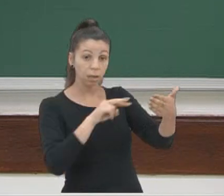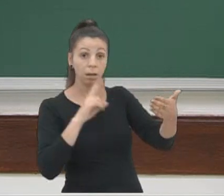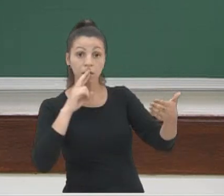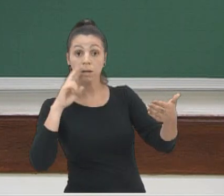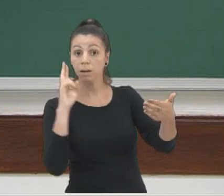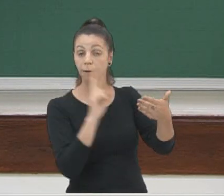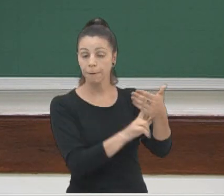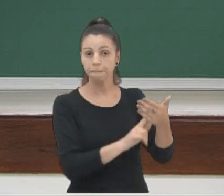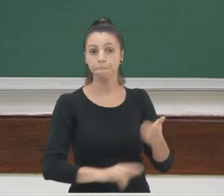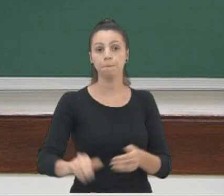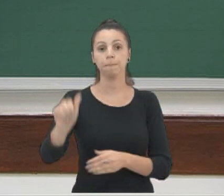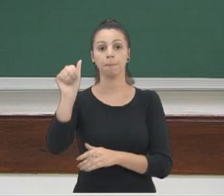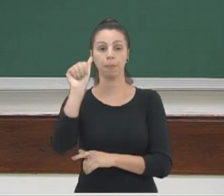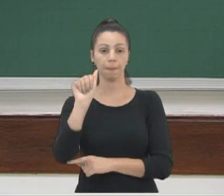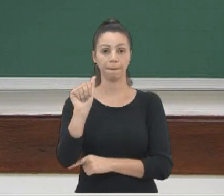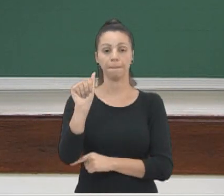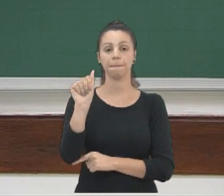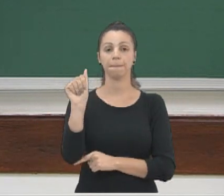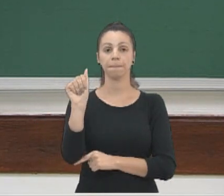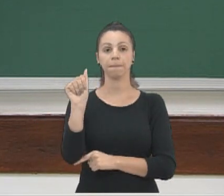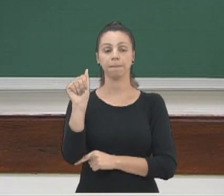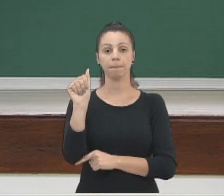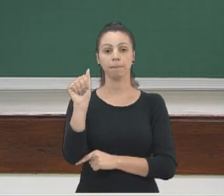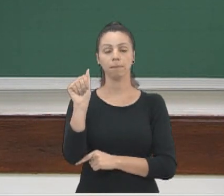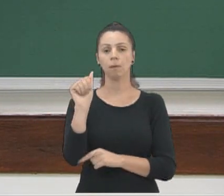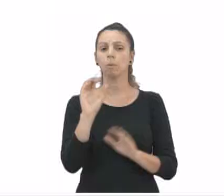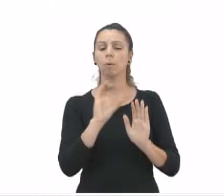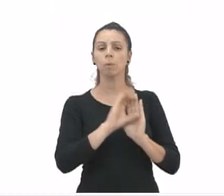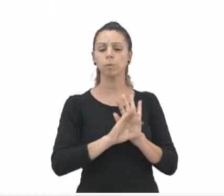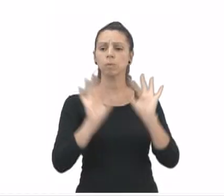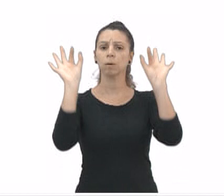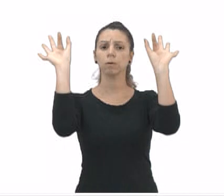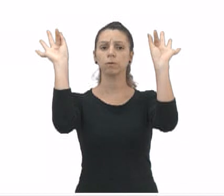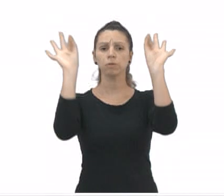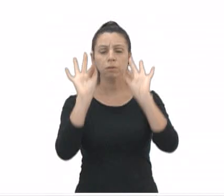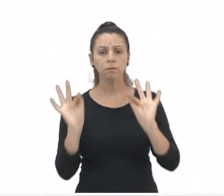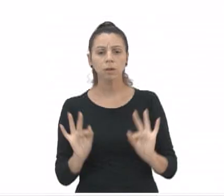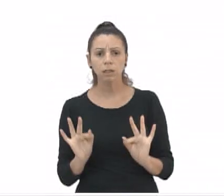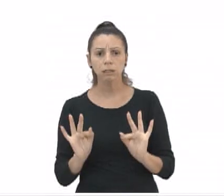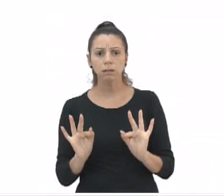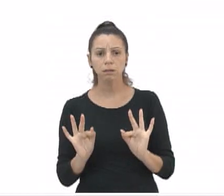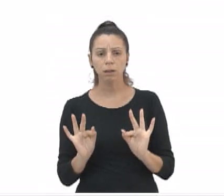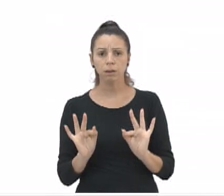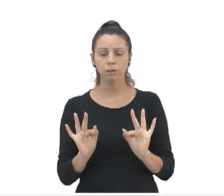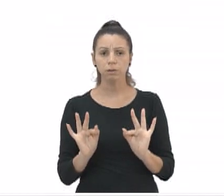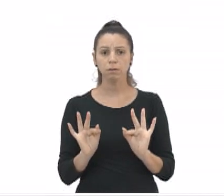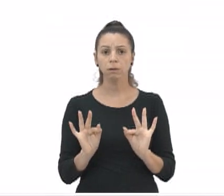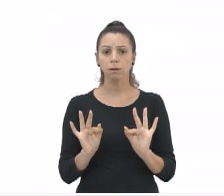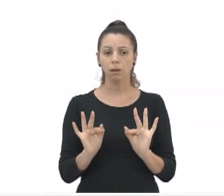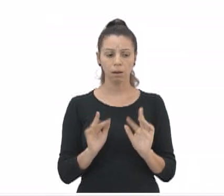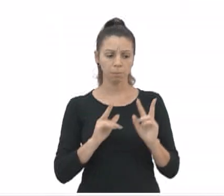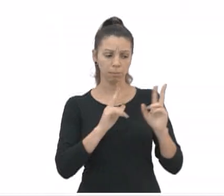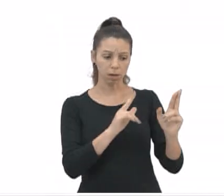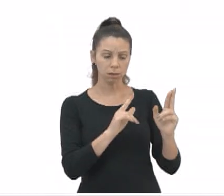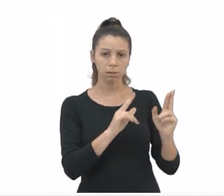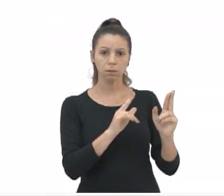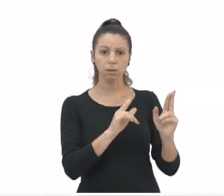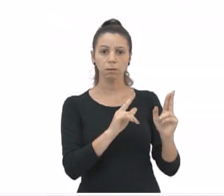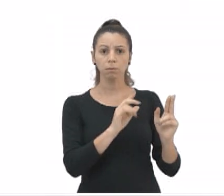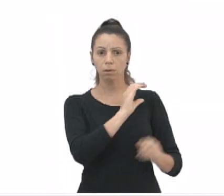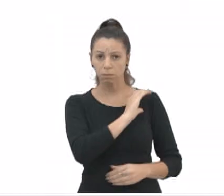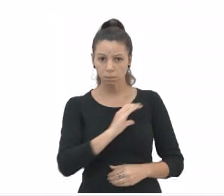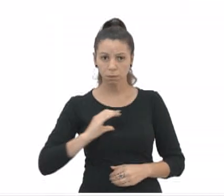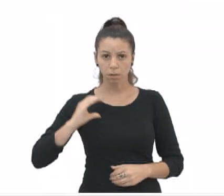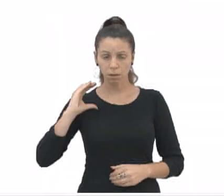responda. Letra A. O seu conceito de felicidade é parecido com o da narradora em quais